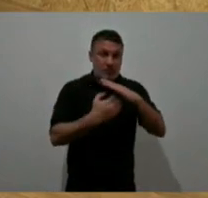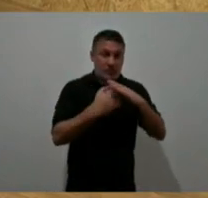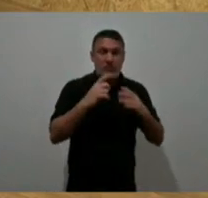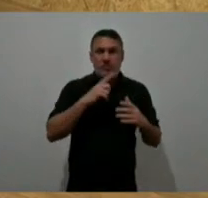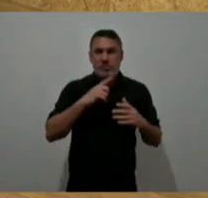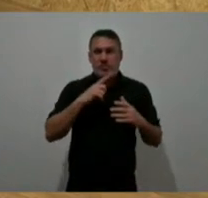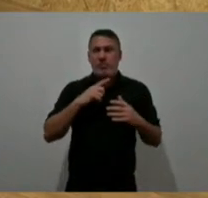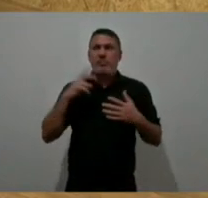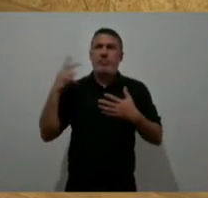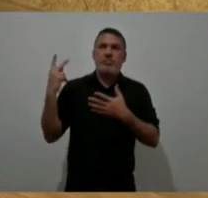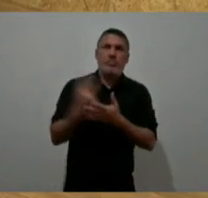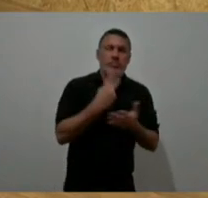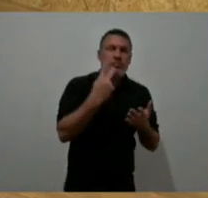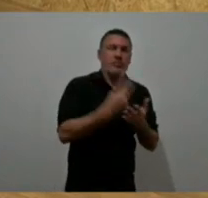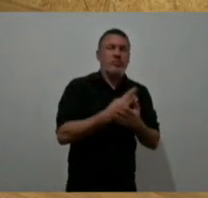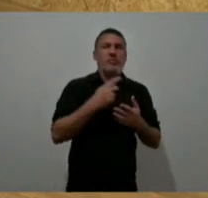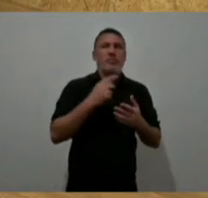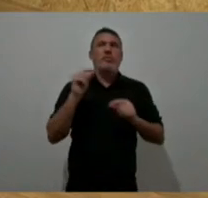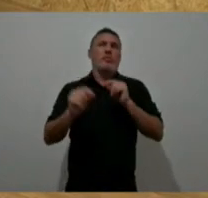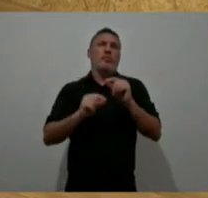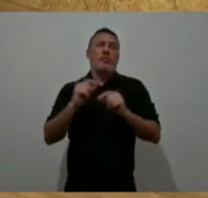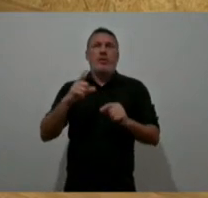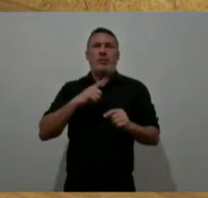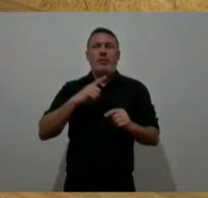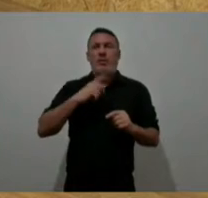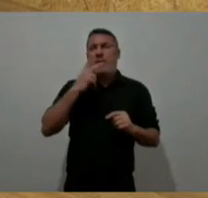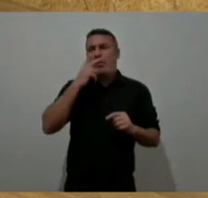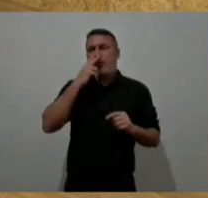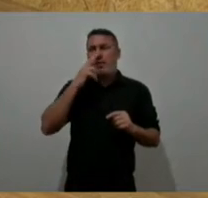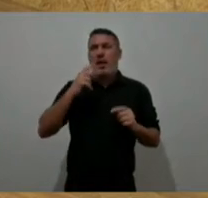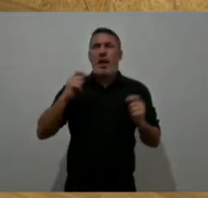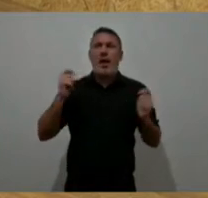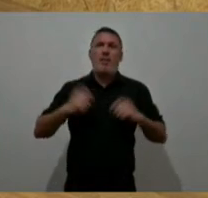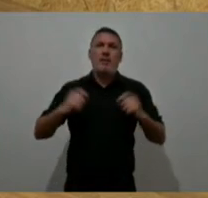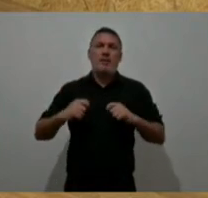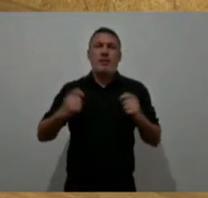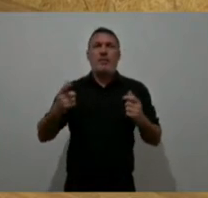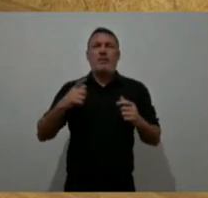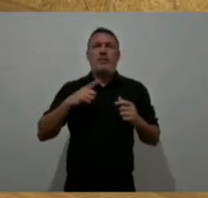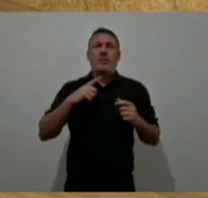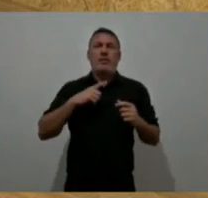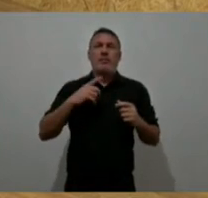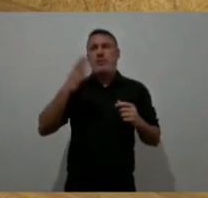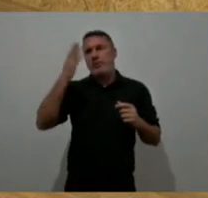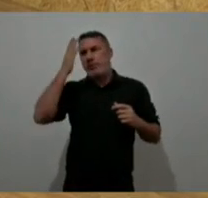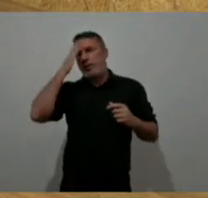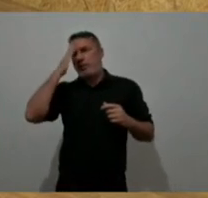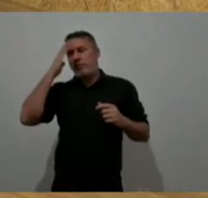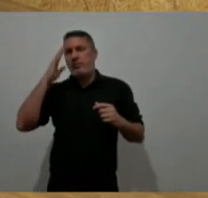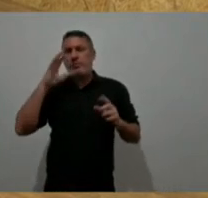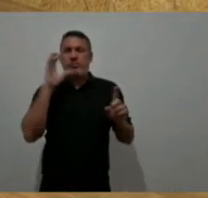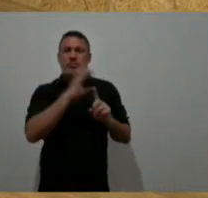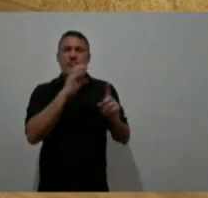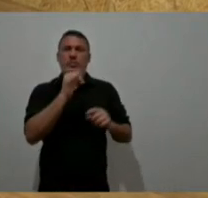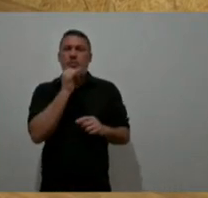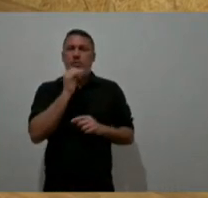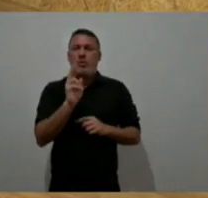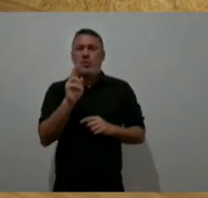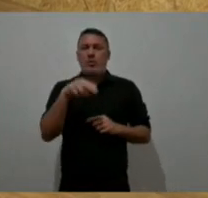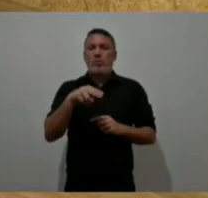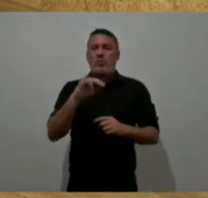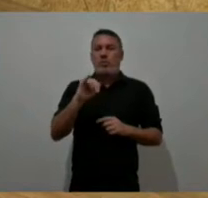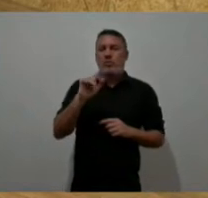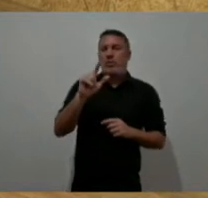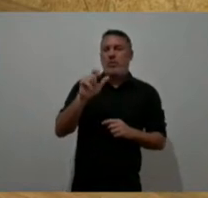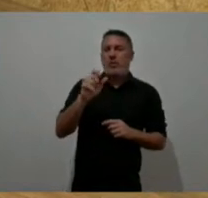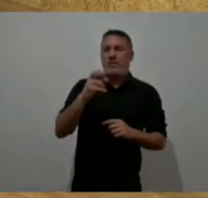mais capacidade de influenciar e estar na ponta, né? A Unilever, por exemplo, que é uma empresa mundial, a Procter &